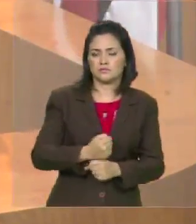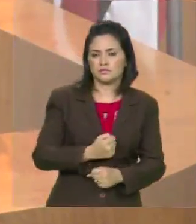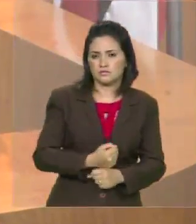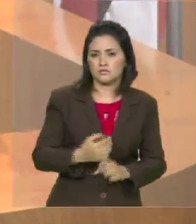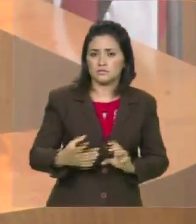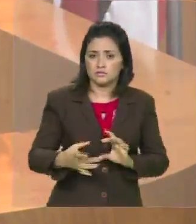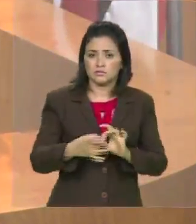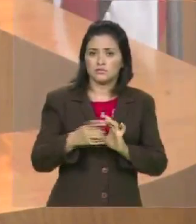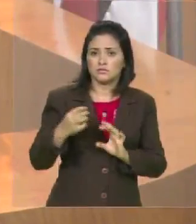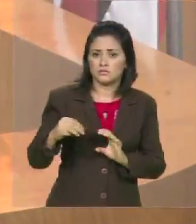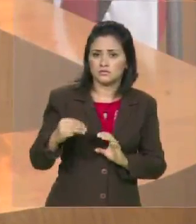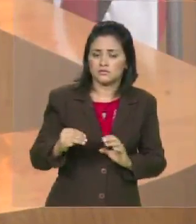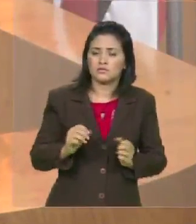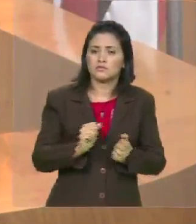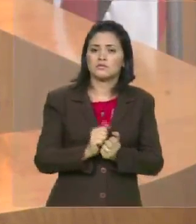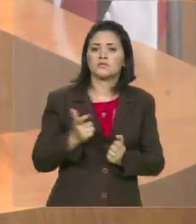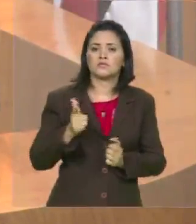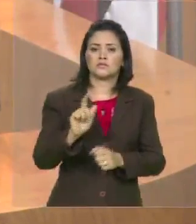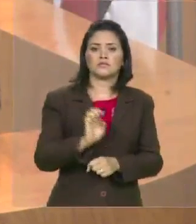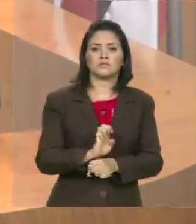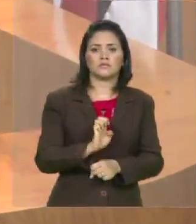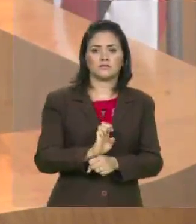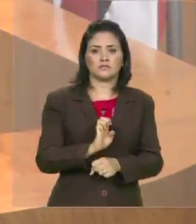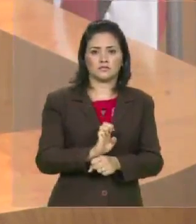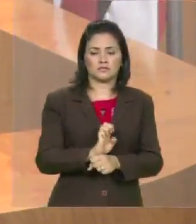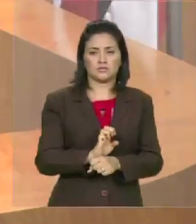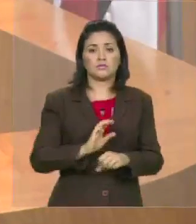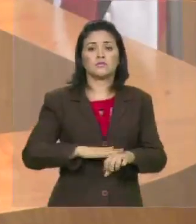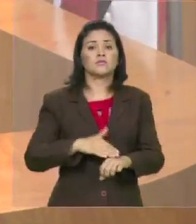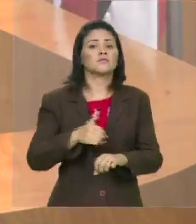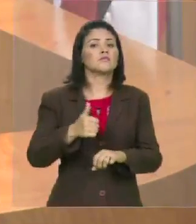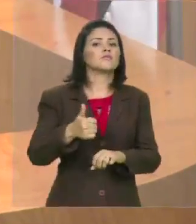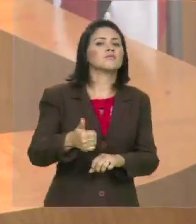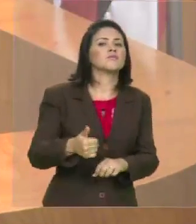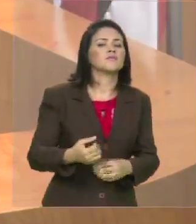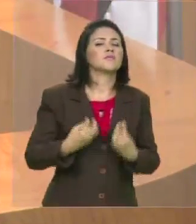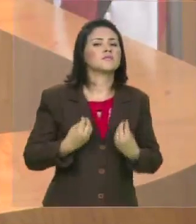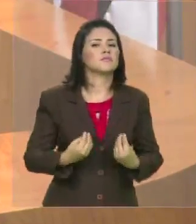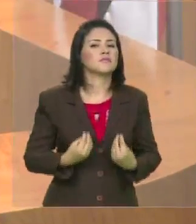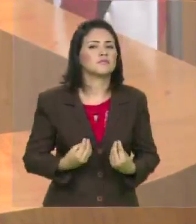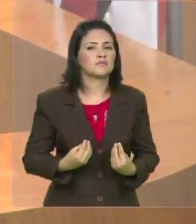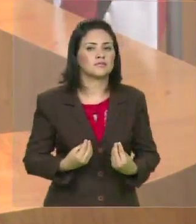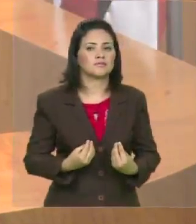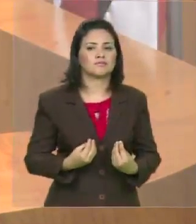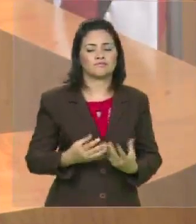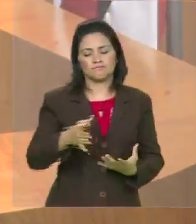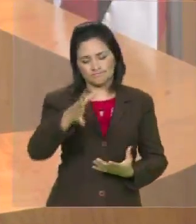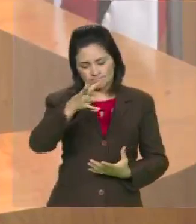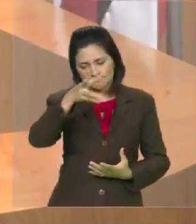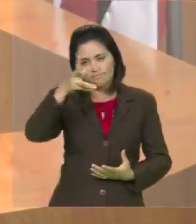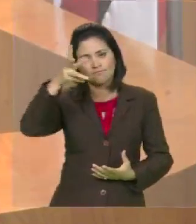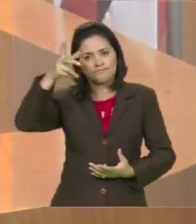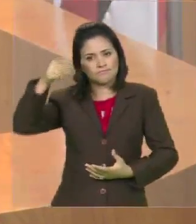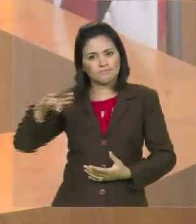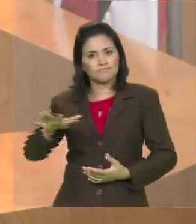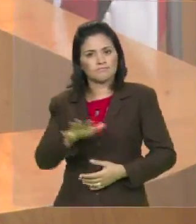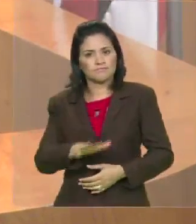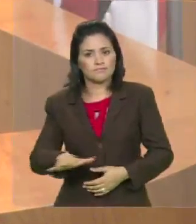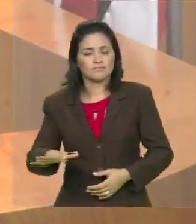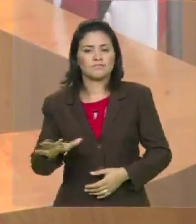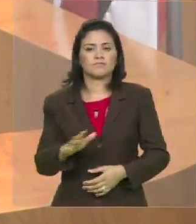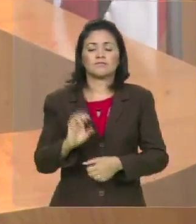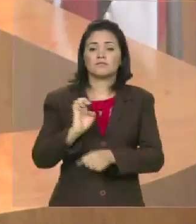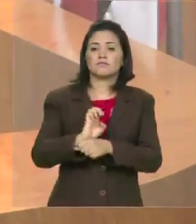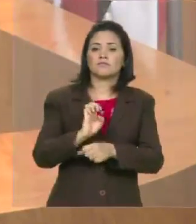estados. Quem vai ganhar? A Amazônia Legal, a representação econômica, e até vai ser uma forma